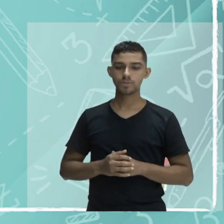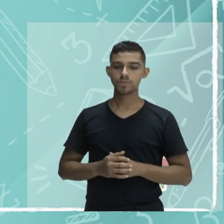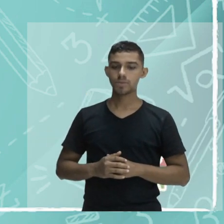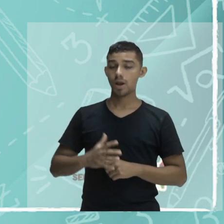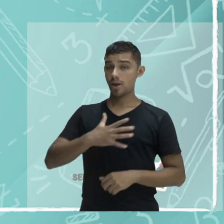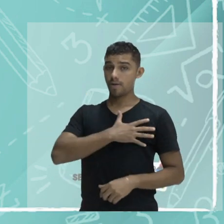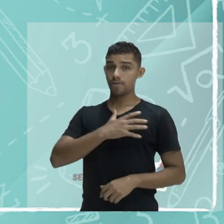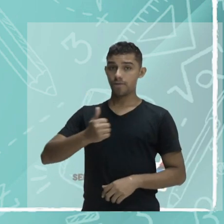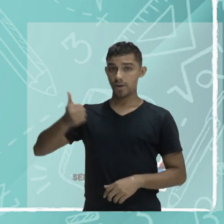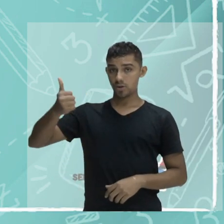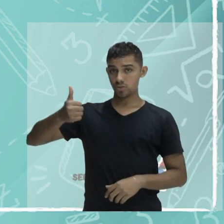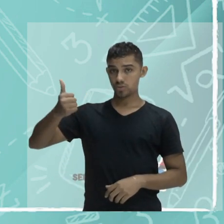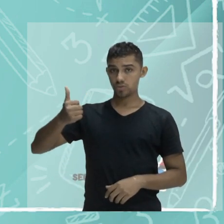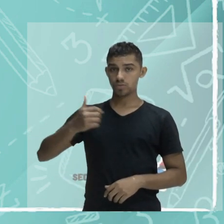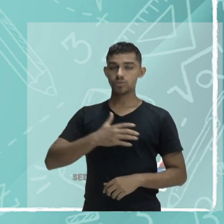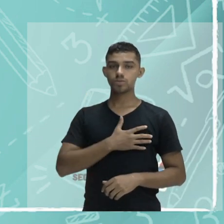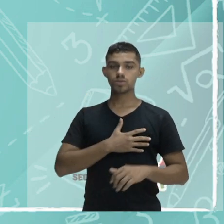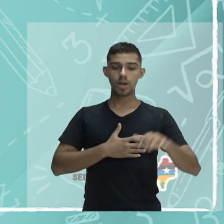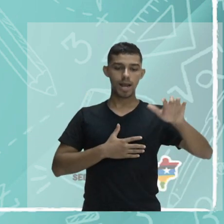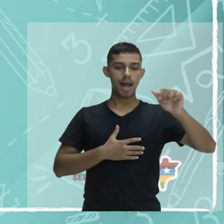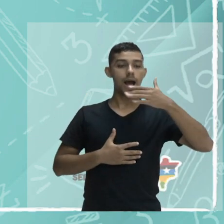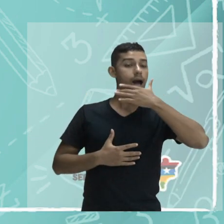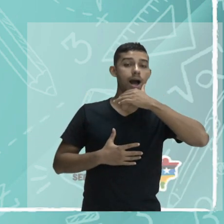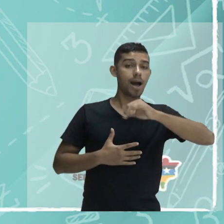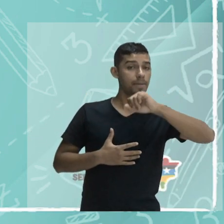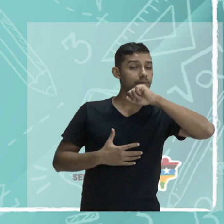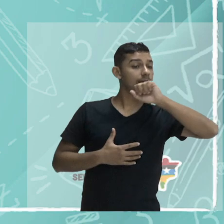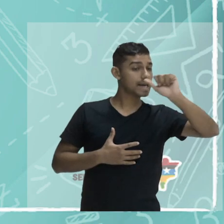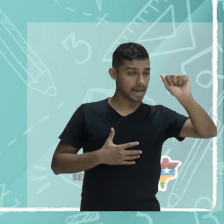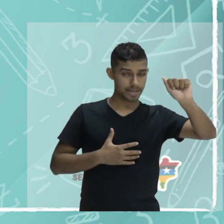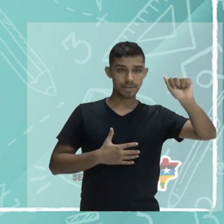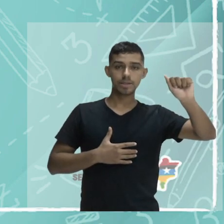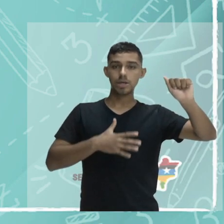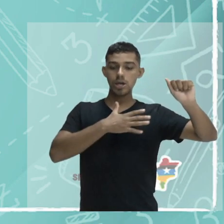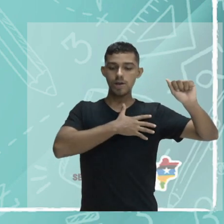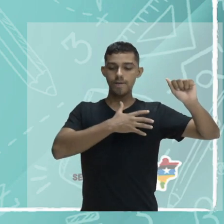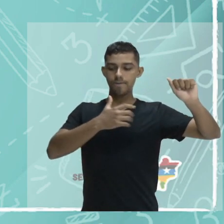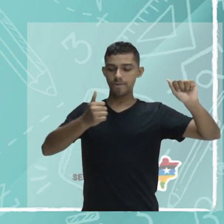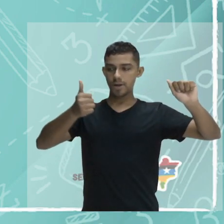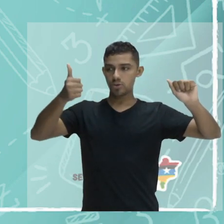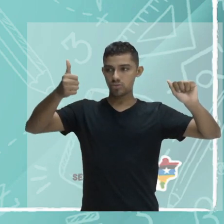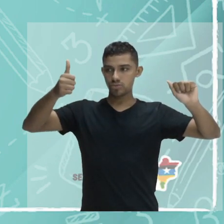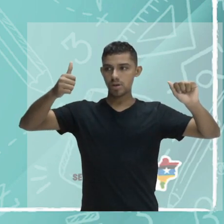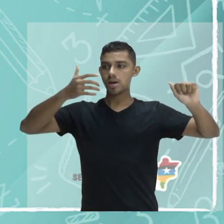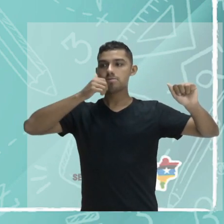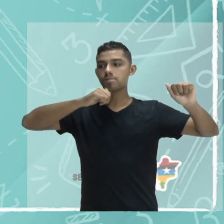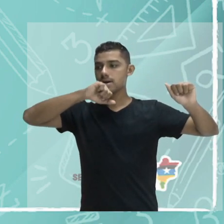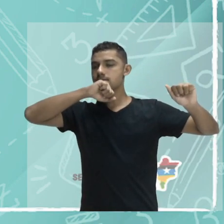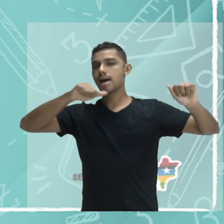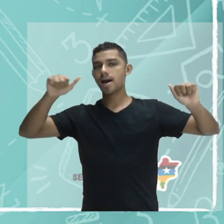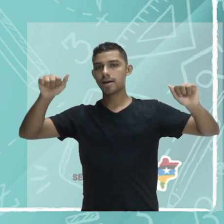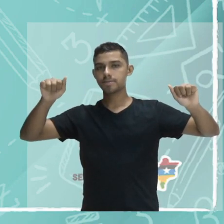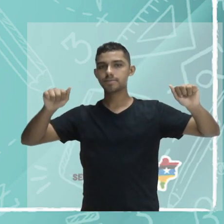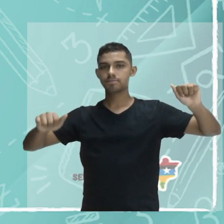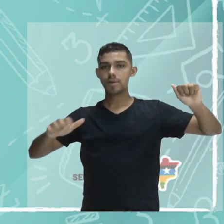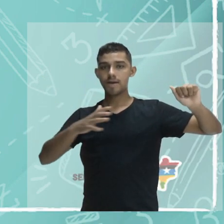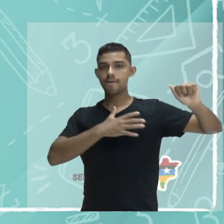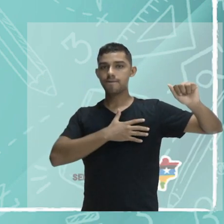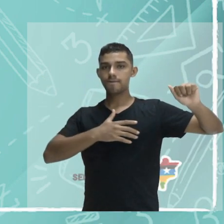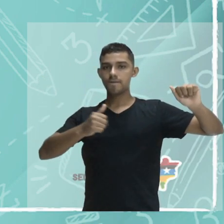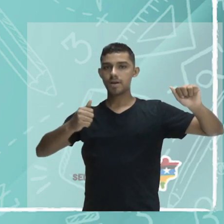Filho 1 da mãe A, filho 2 da mãe A e o filho 3 da mãe A. Olha